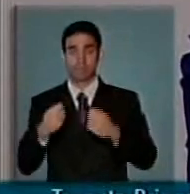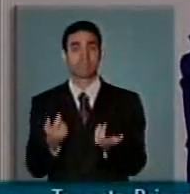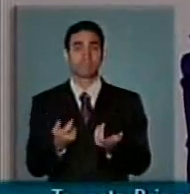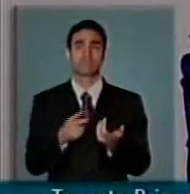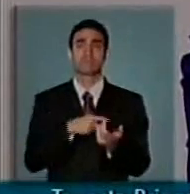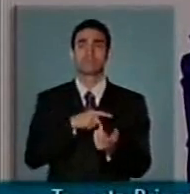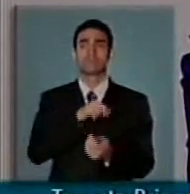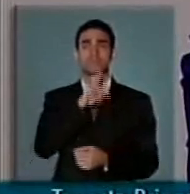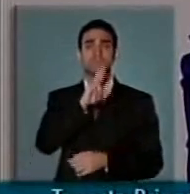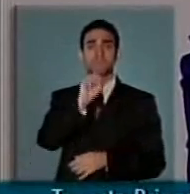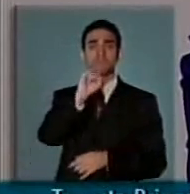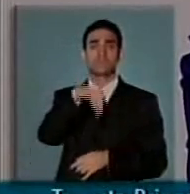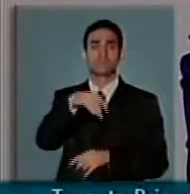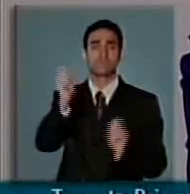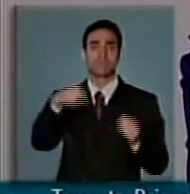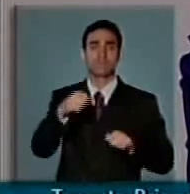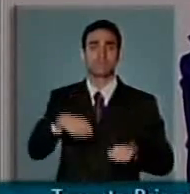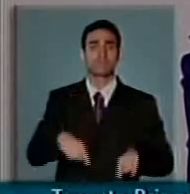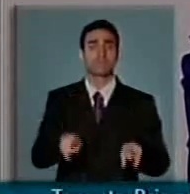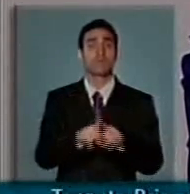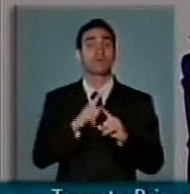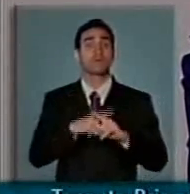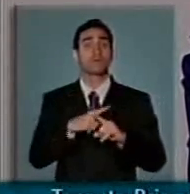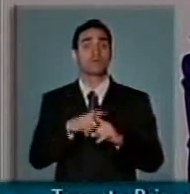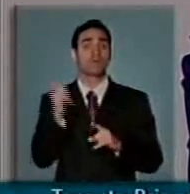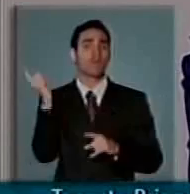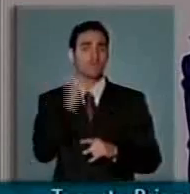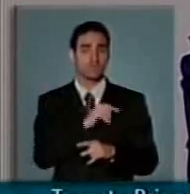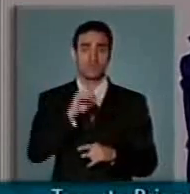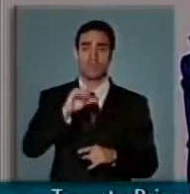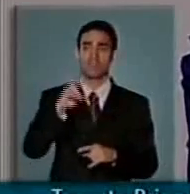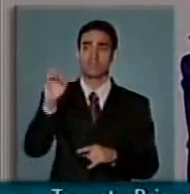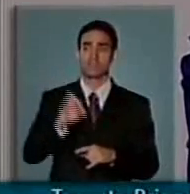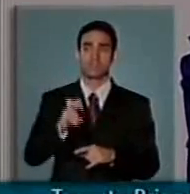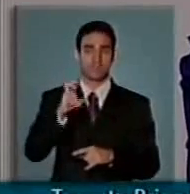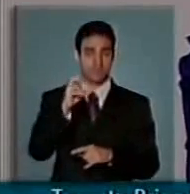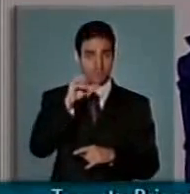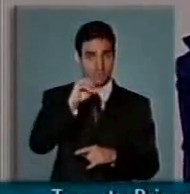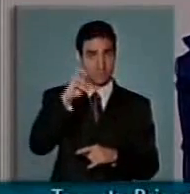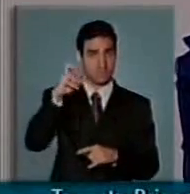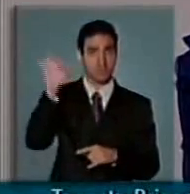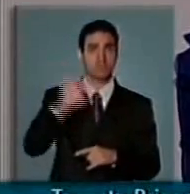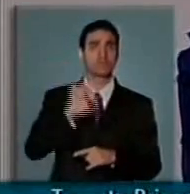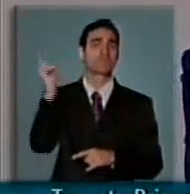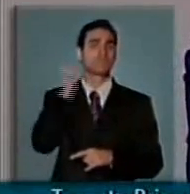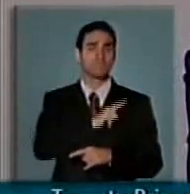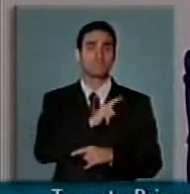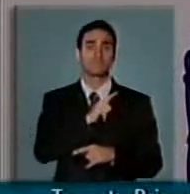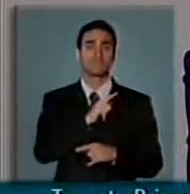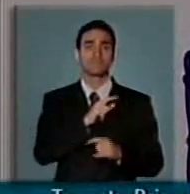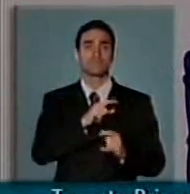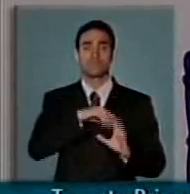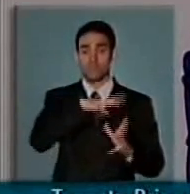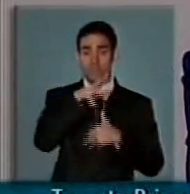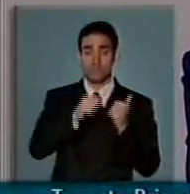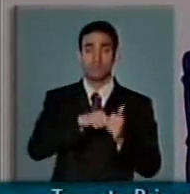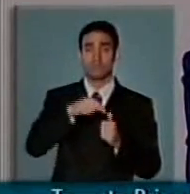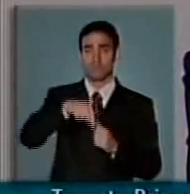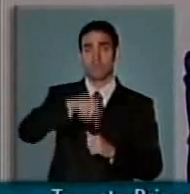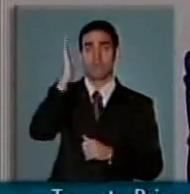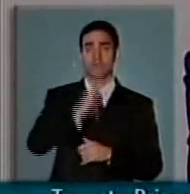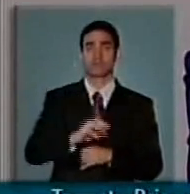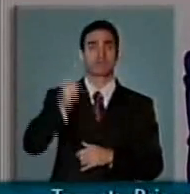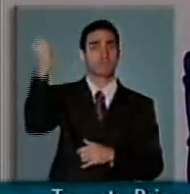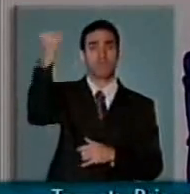temos 95% de acertos em relação a tudo que é feito. Ficamos em terceiro lugar no mundo,